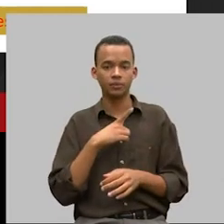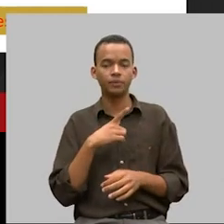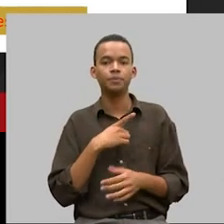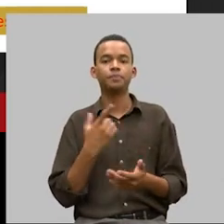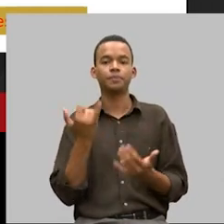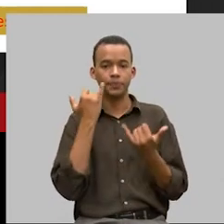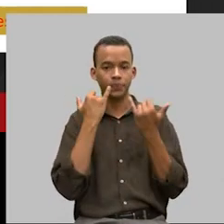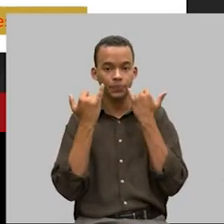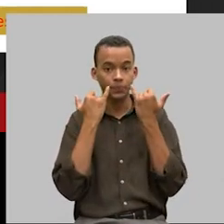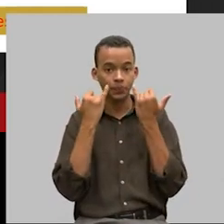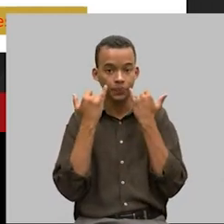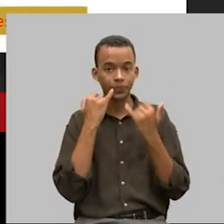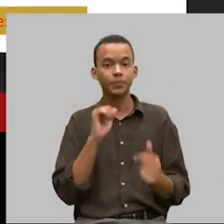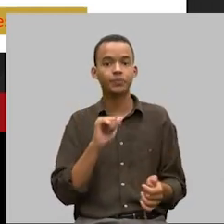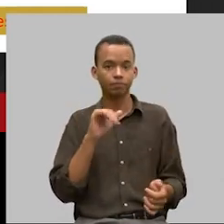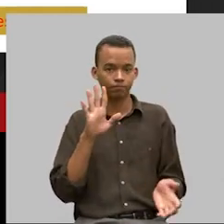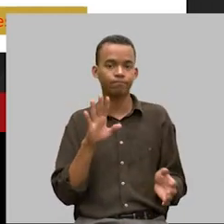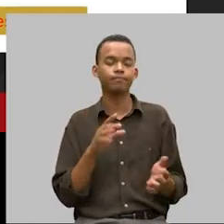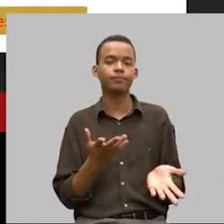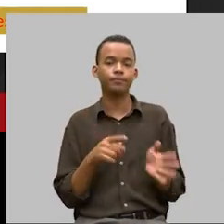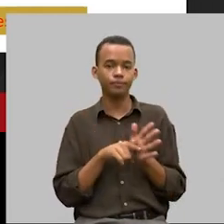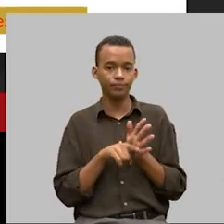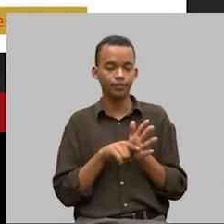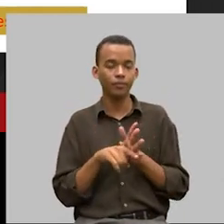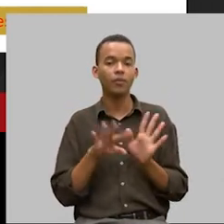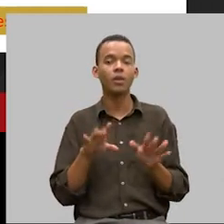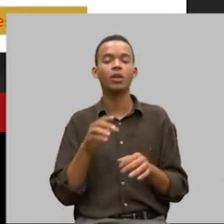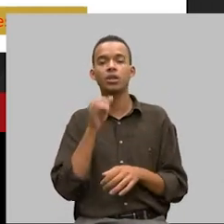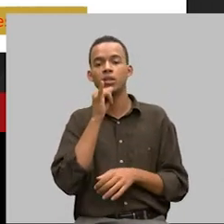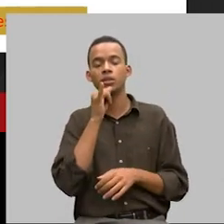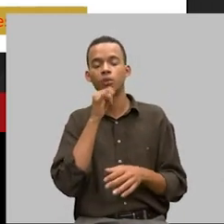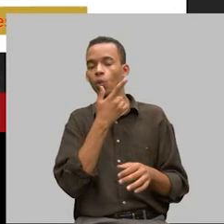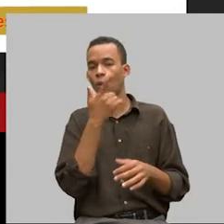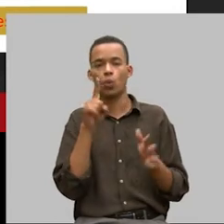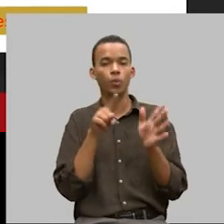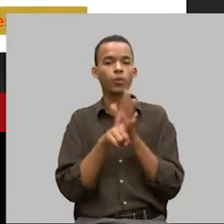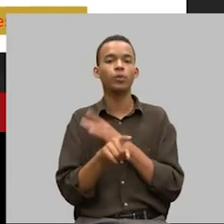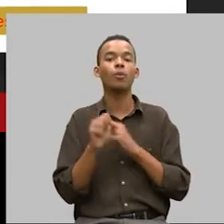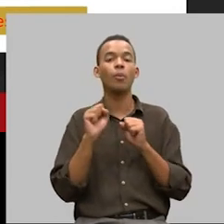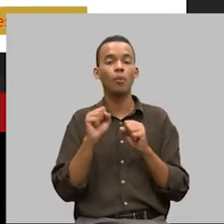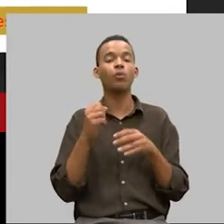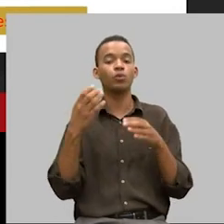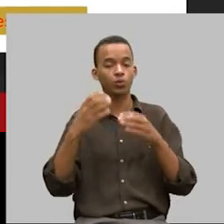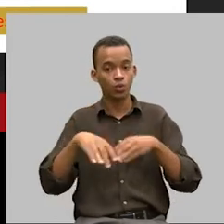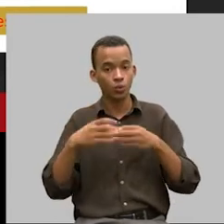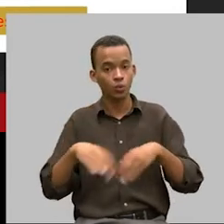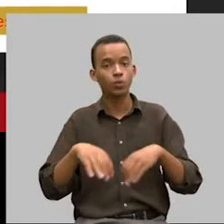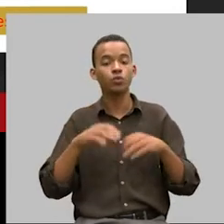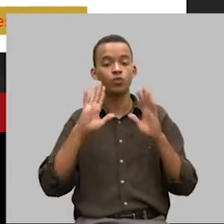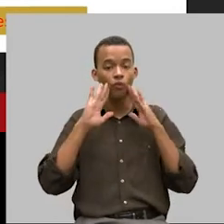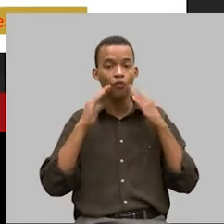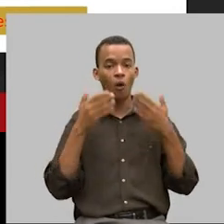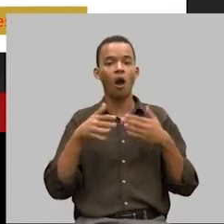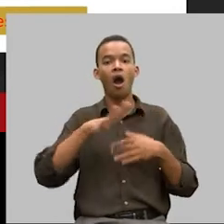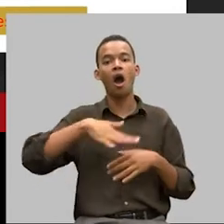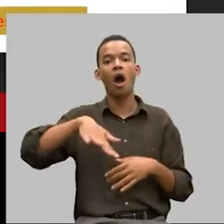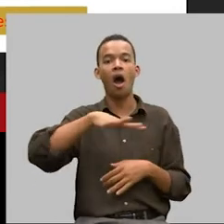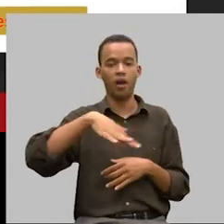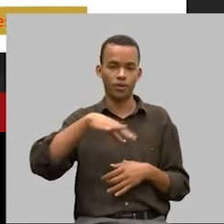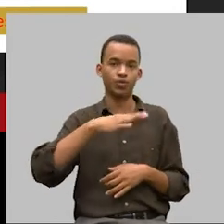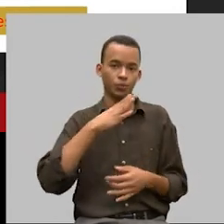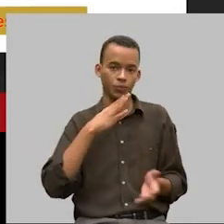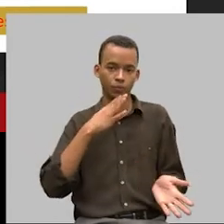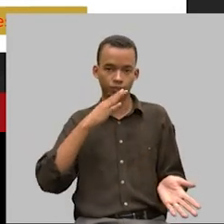isso outra coisa poderíamos ter concurso processo por área de conhecimento né poderíamos ter prioridade paraas